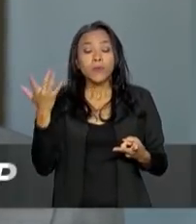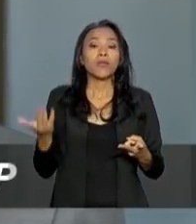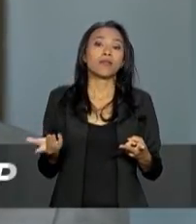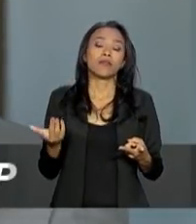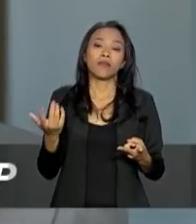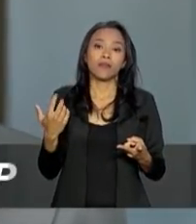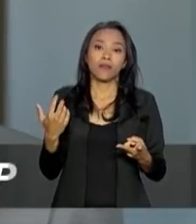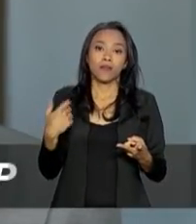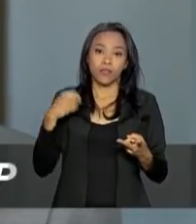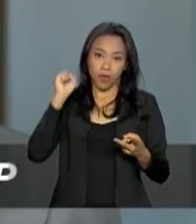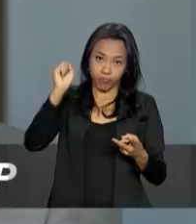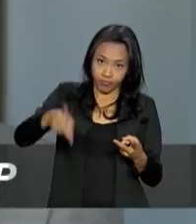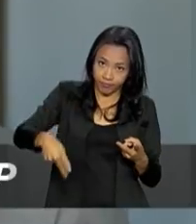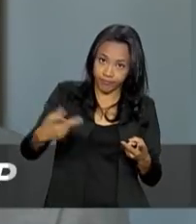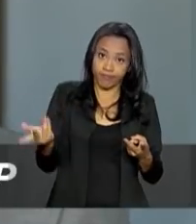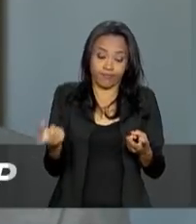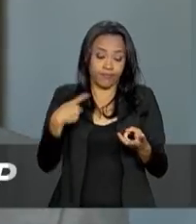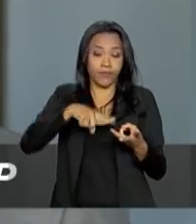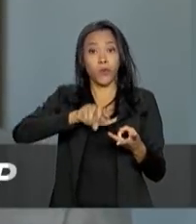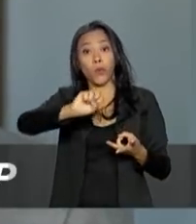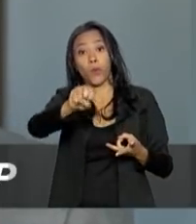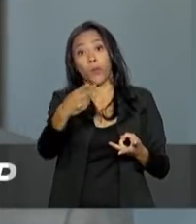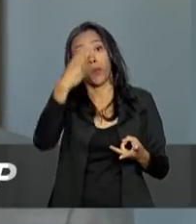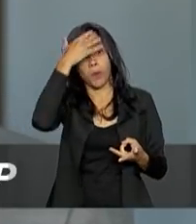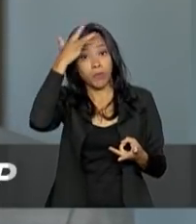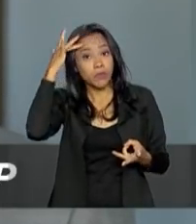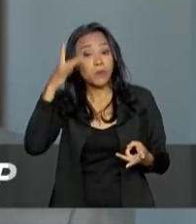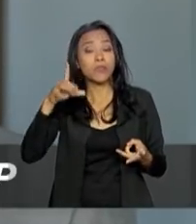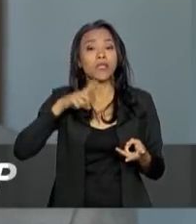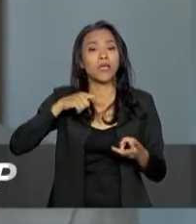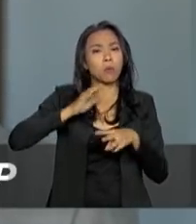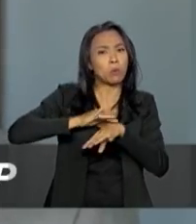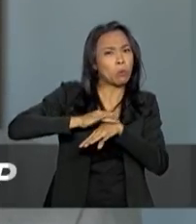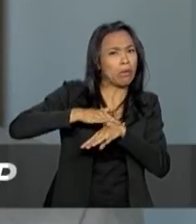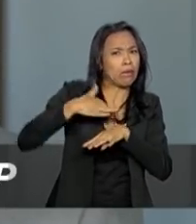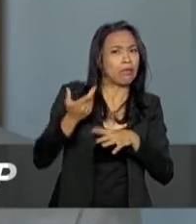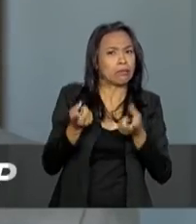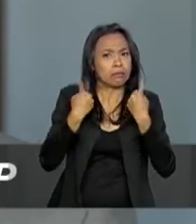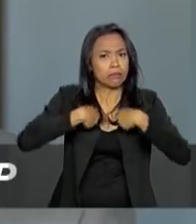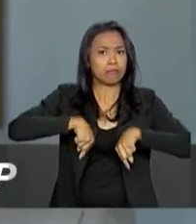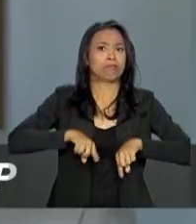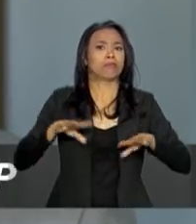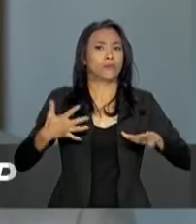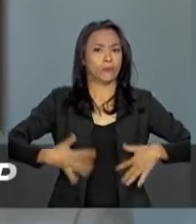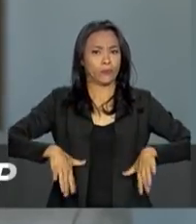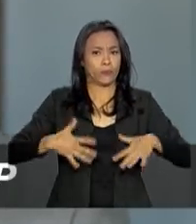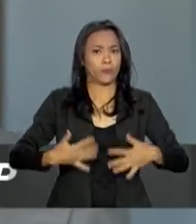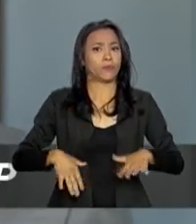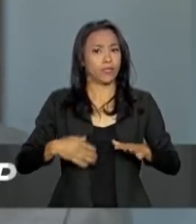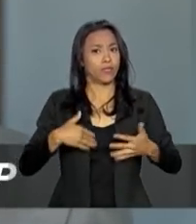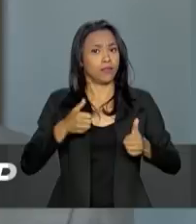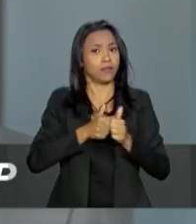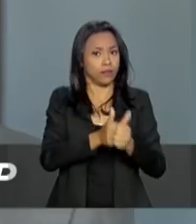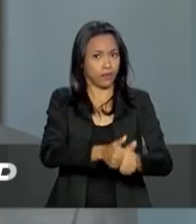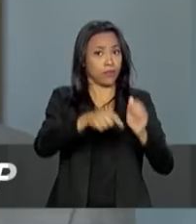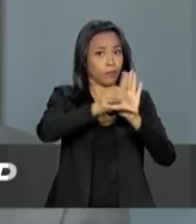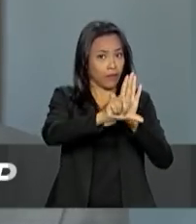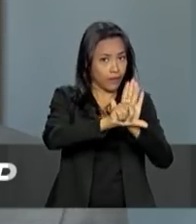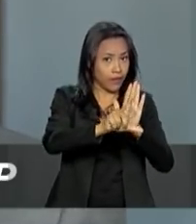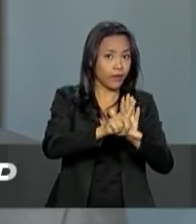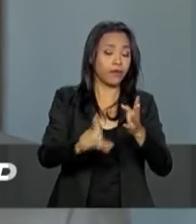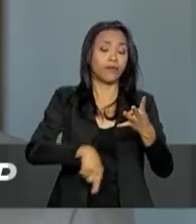é se aposentou ou então a pessoa que tem algumas enfermidades específicas e regidas pela lei e também